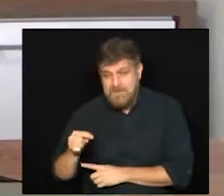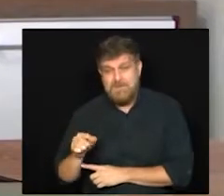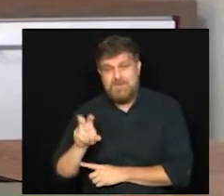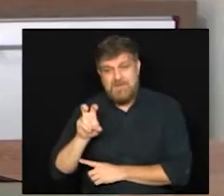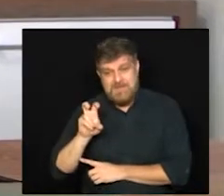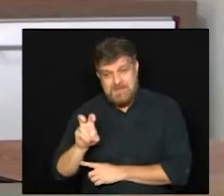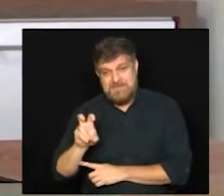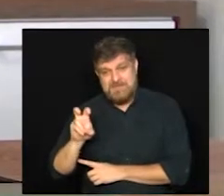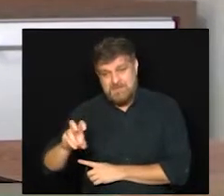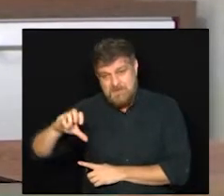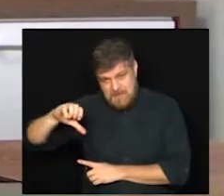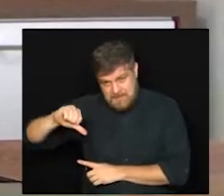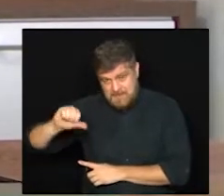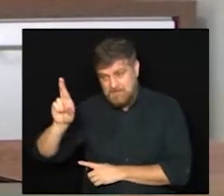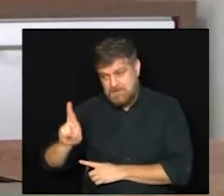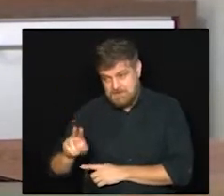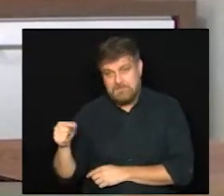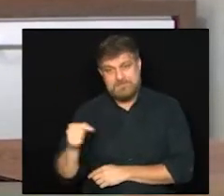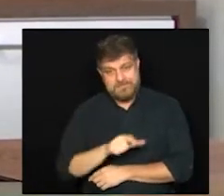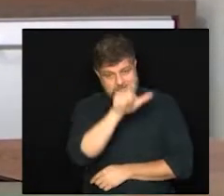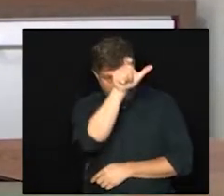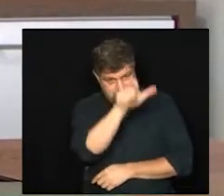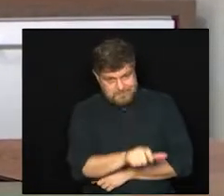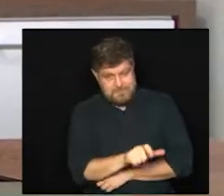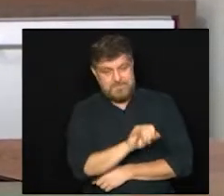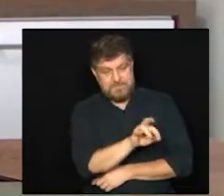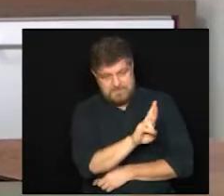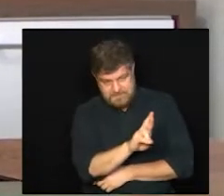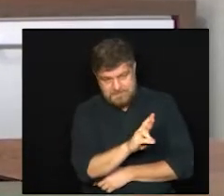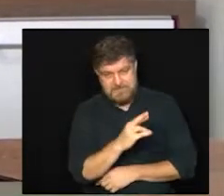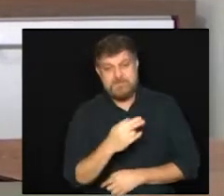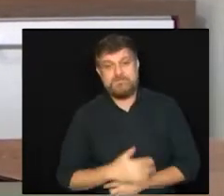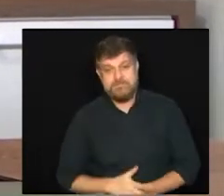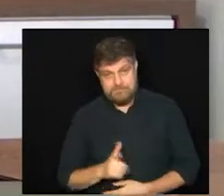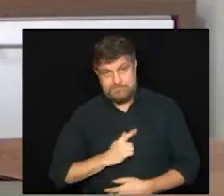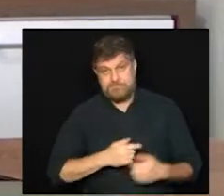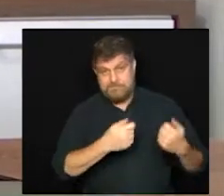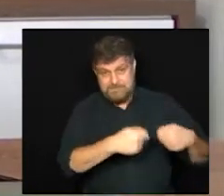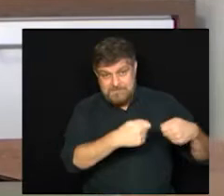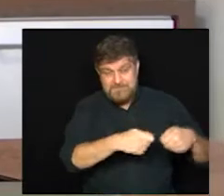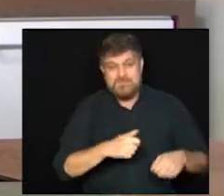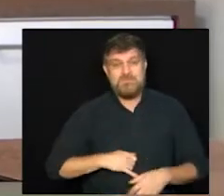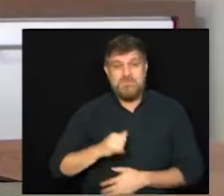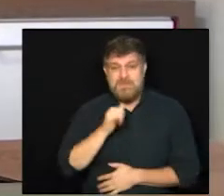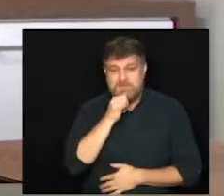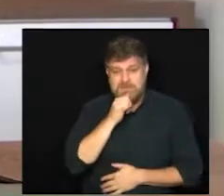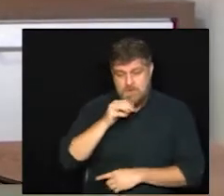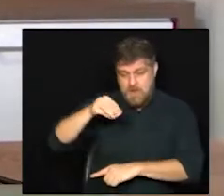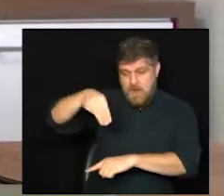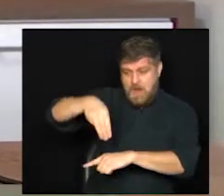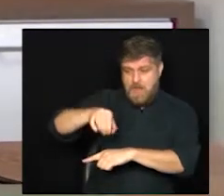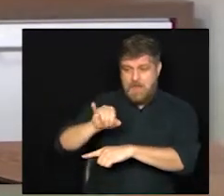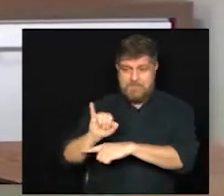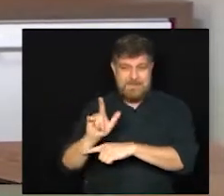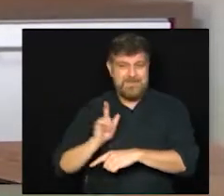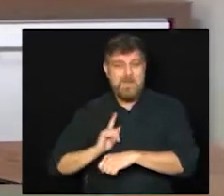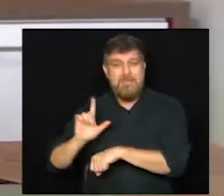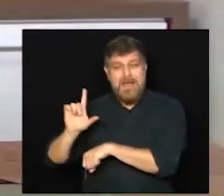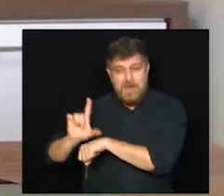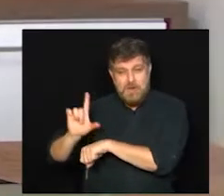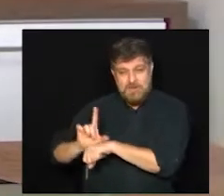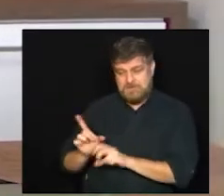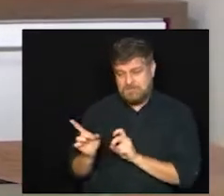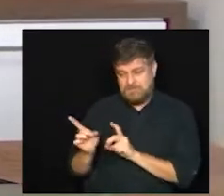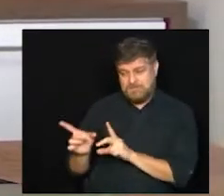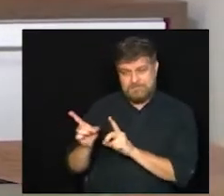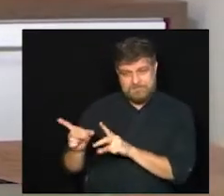28.559, você está obrigado a fazer a declaração do imposto de renda. Agora, se você é um MEI, mas você é um comércio, o seu